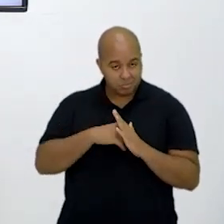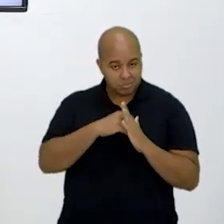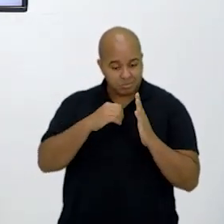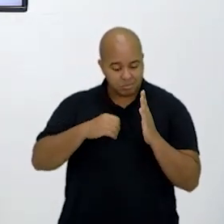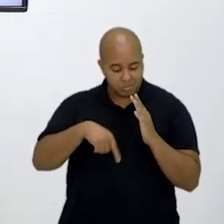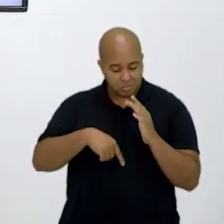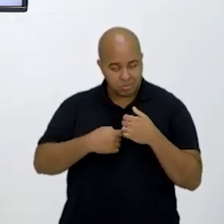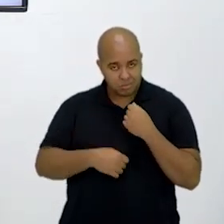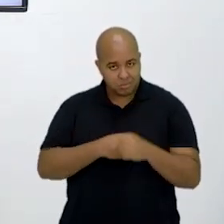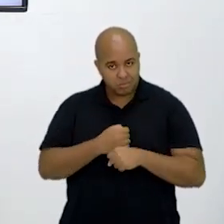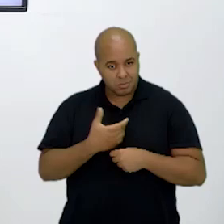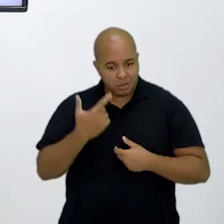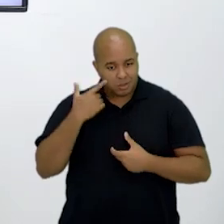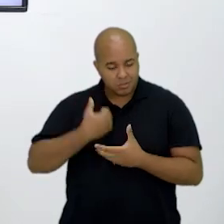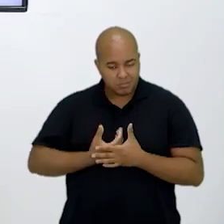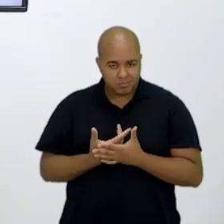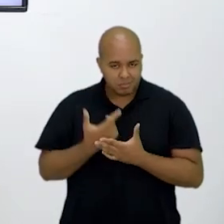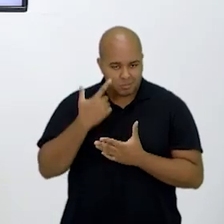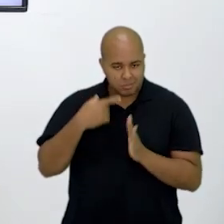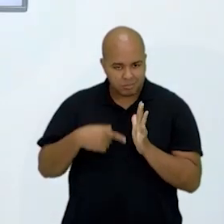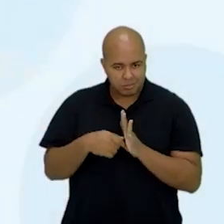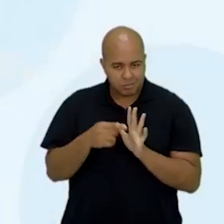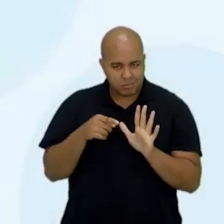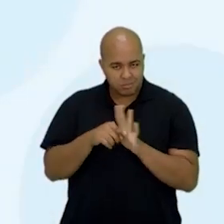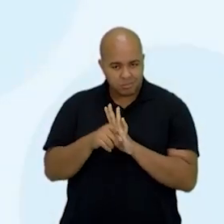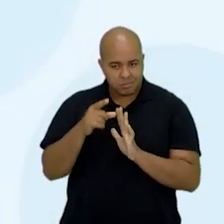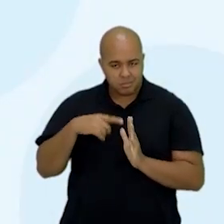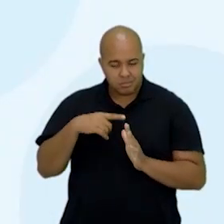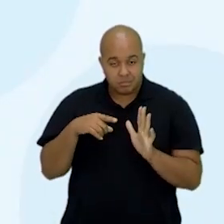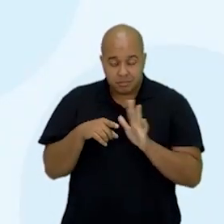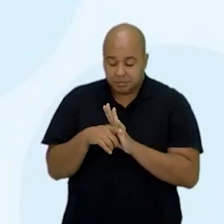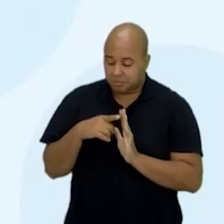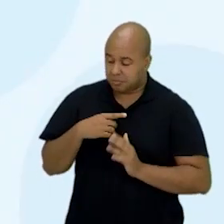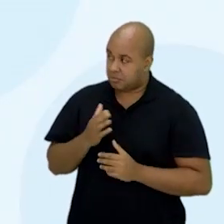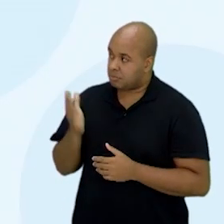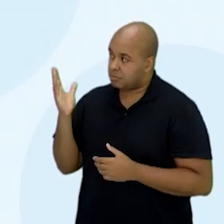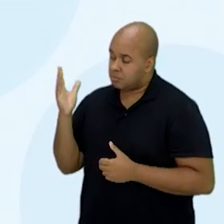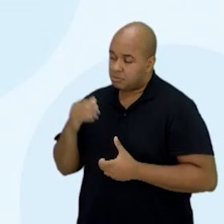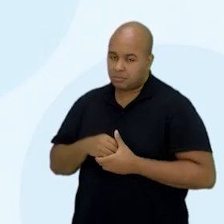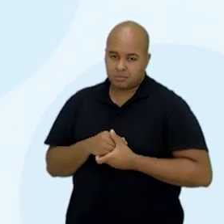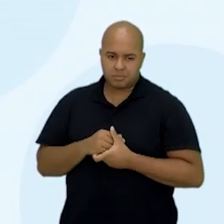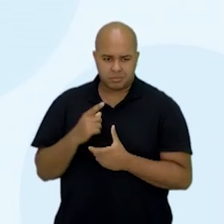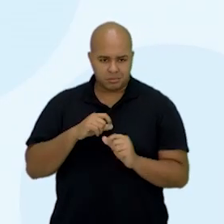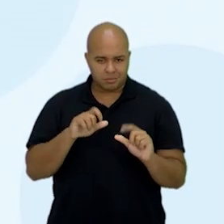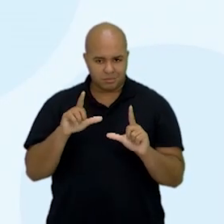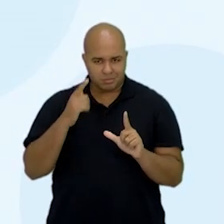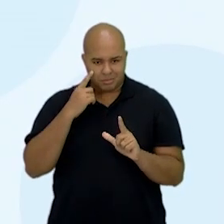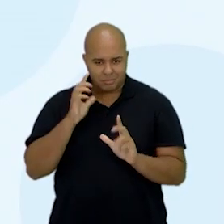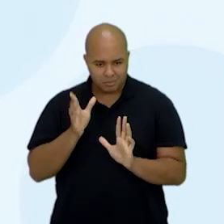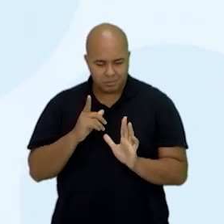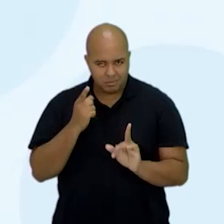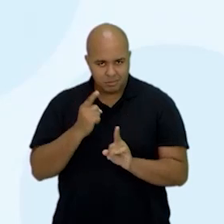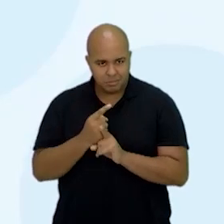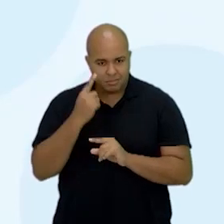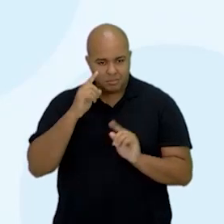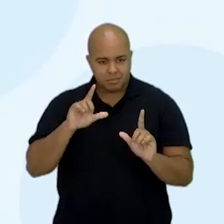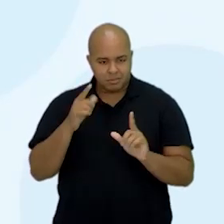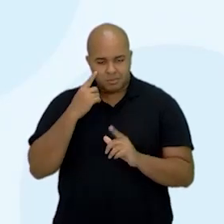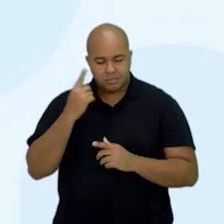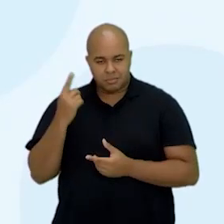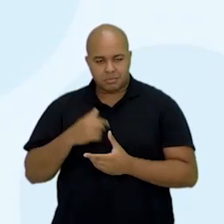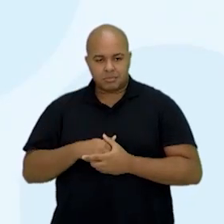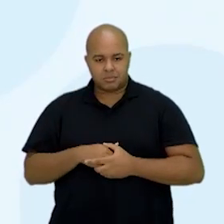ano e a gente vai começar com o primeiro Quiz primeira perguntinha que tá aparecendo já tá aparecendo na tela para vocês